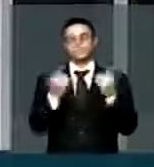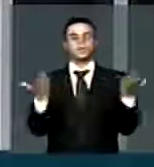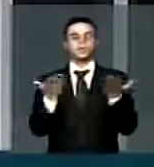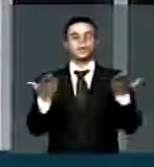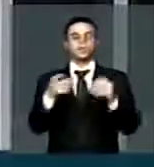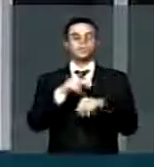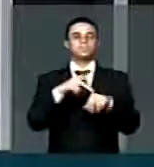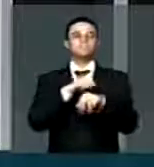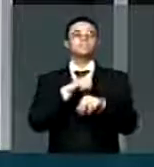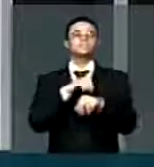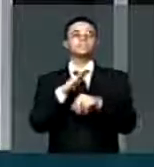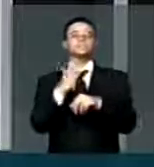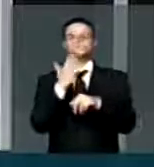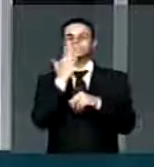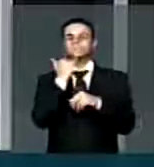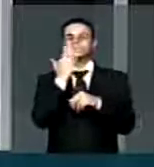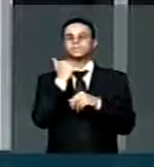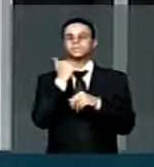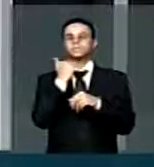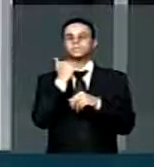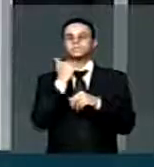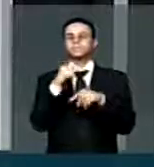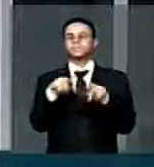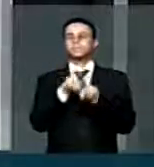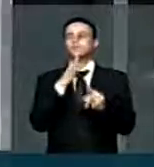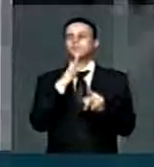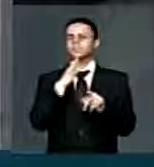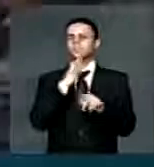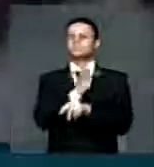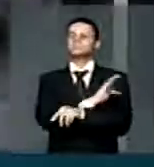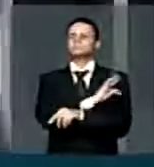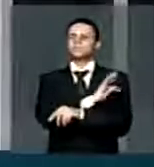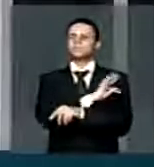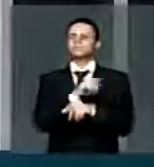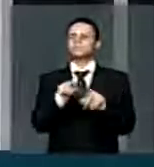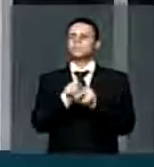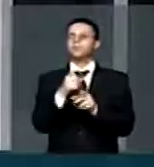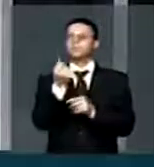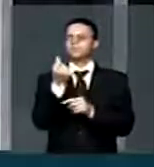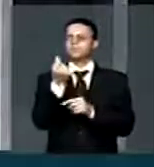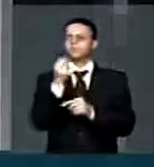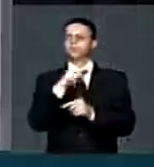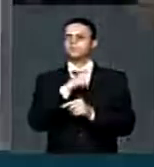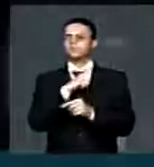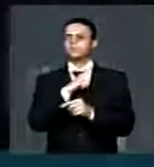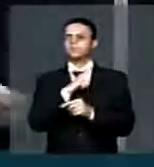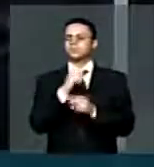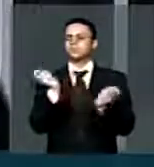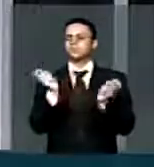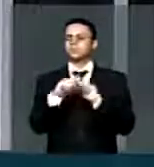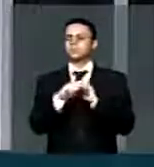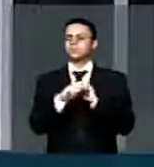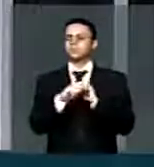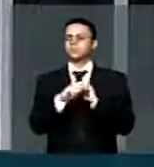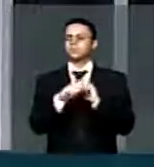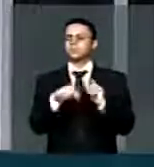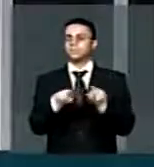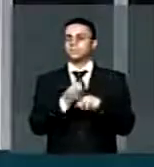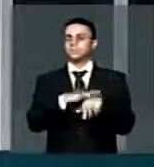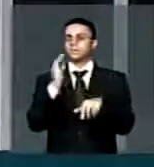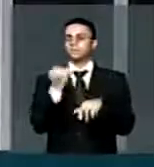dispõem de alimentos, conhecimentos técnicos e recursos financeiros necessários e, o